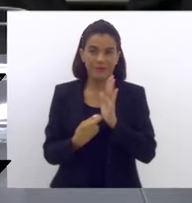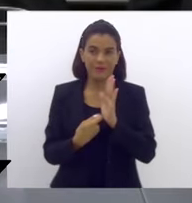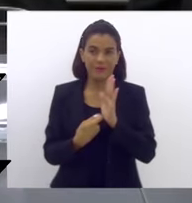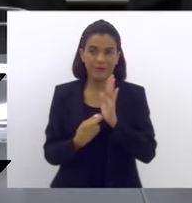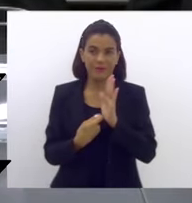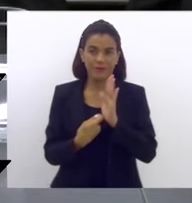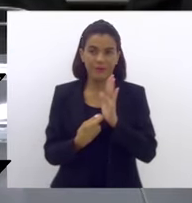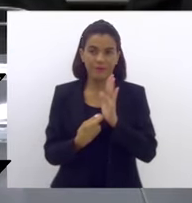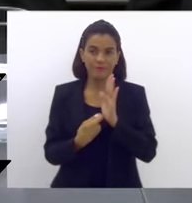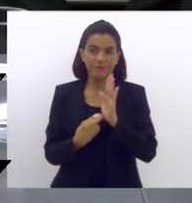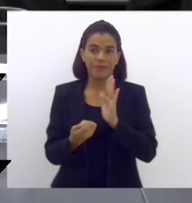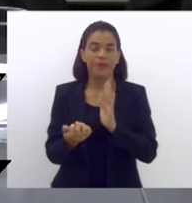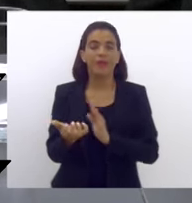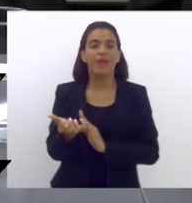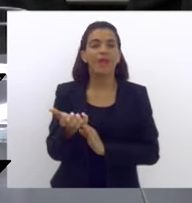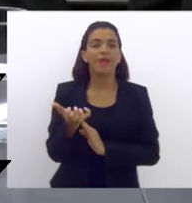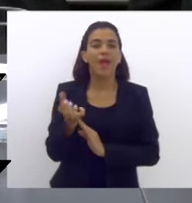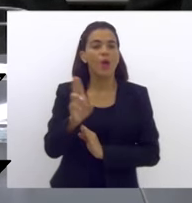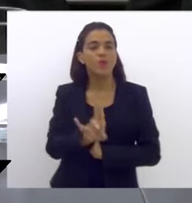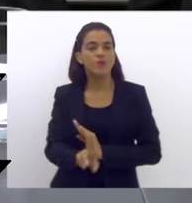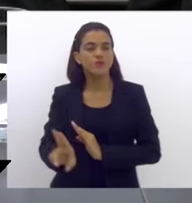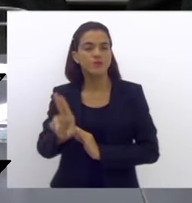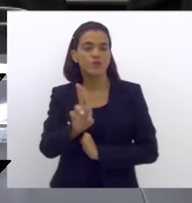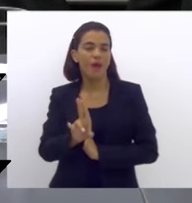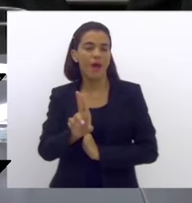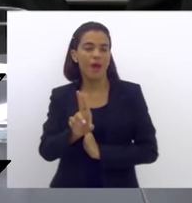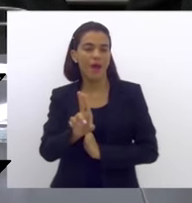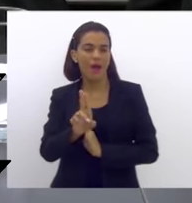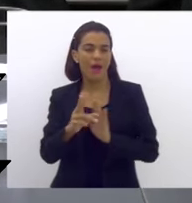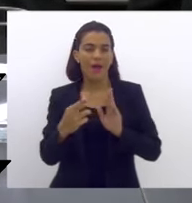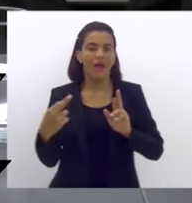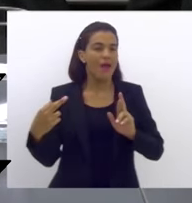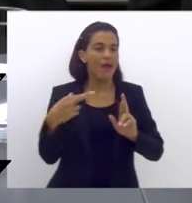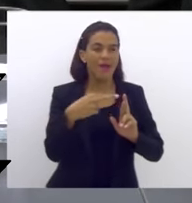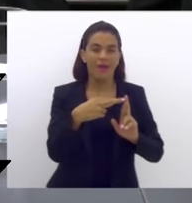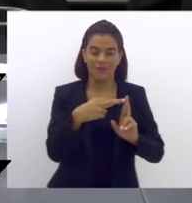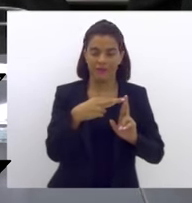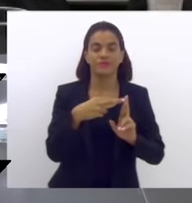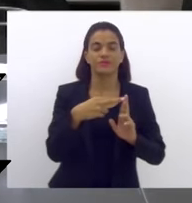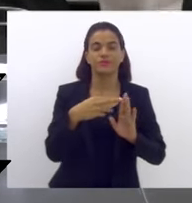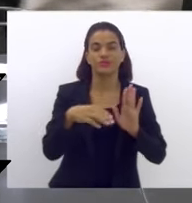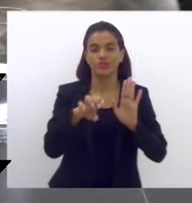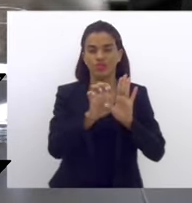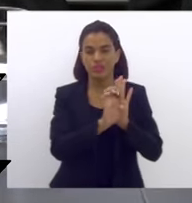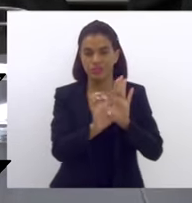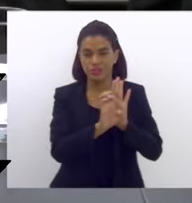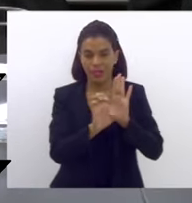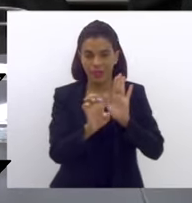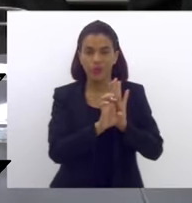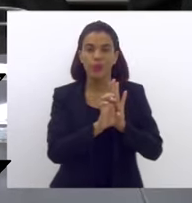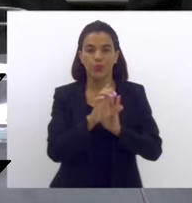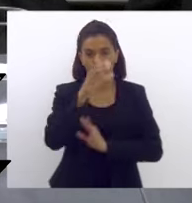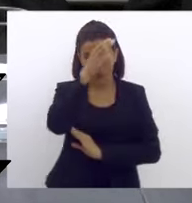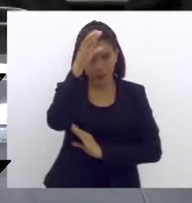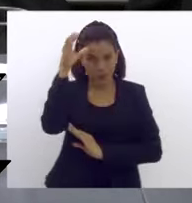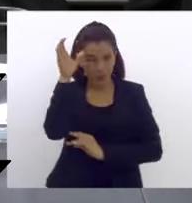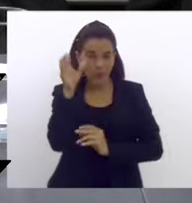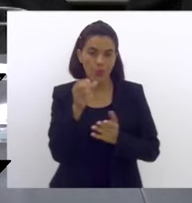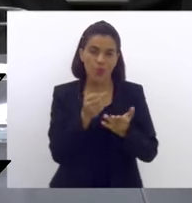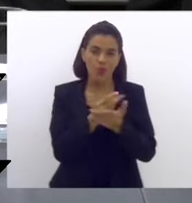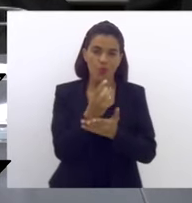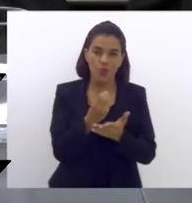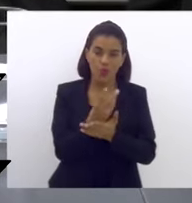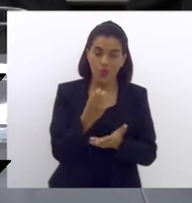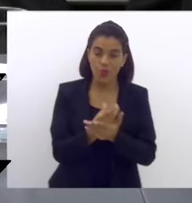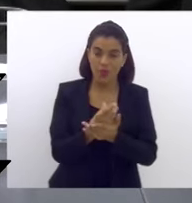tá querendo se basear no estatuto do consumidor mas no caso específico ele não tá